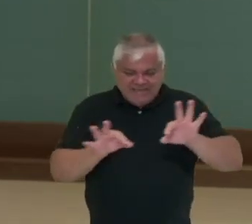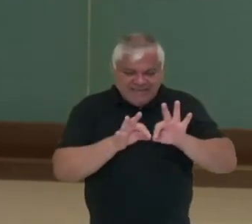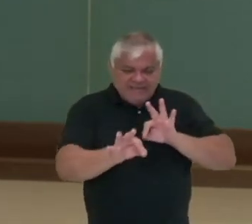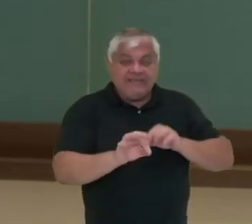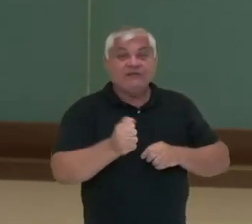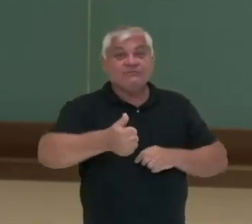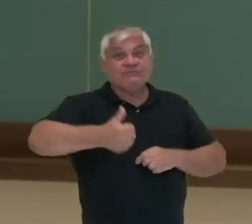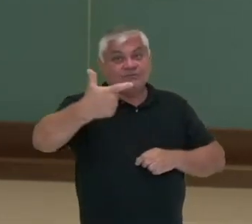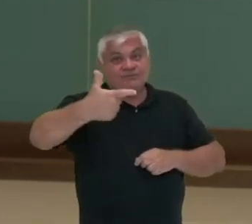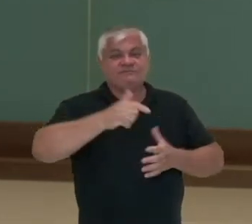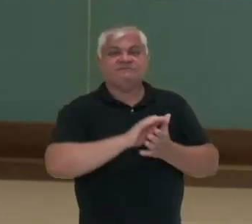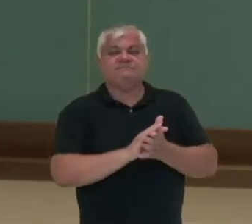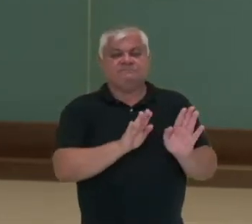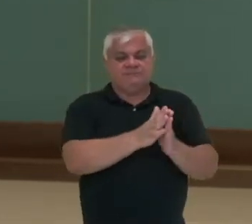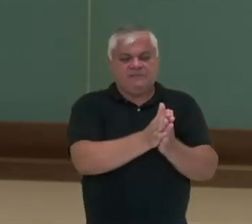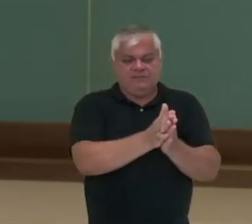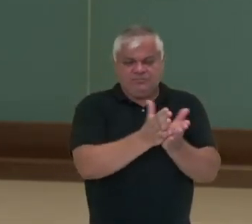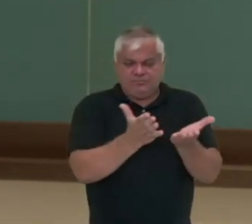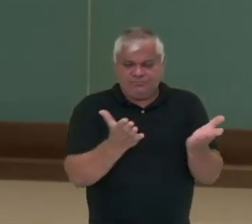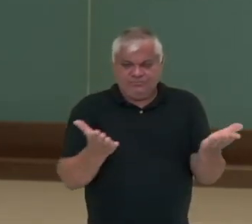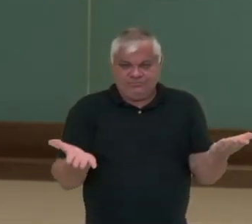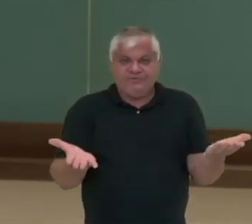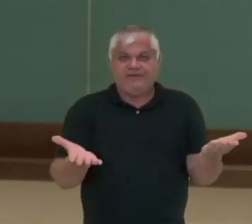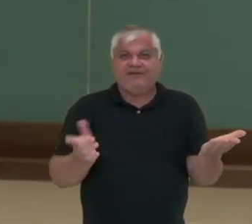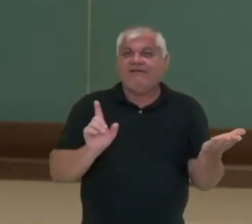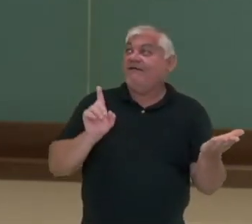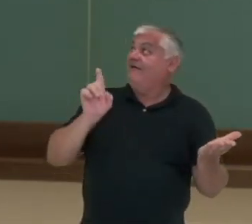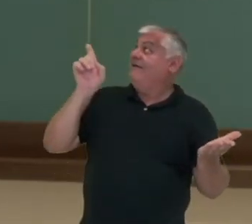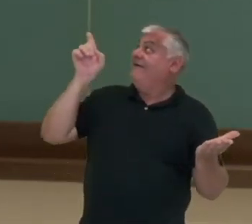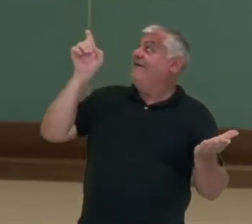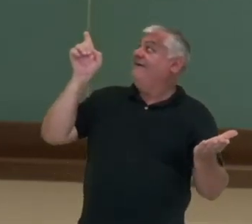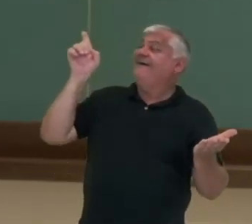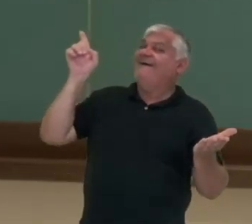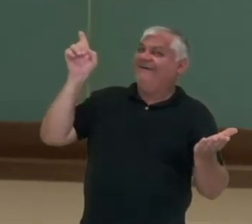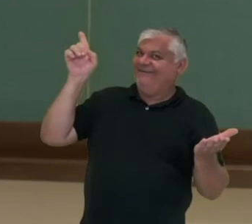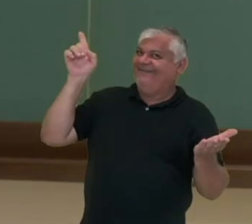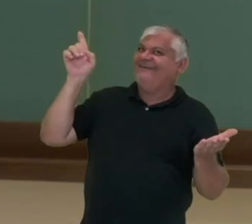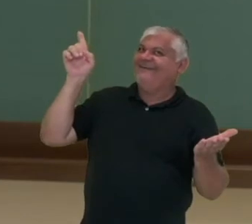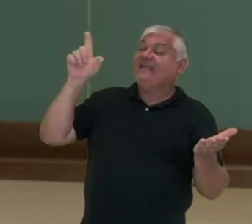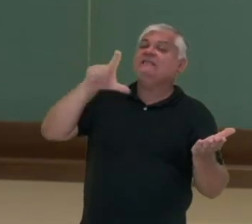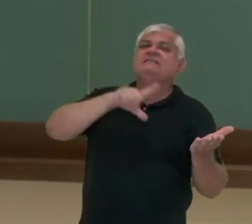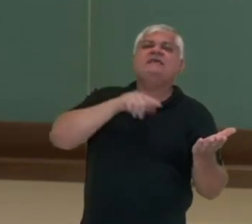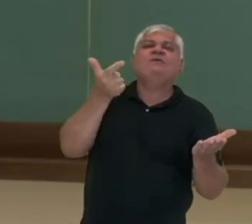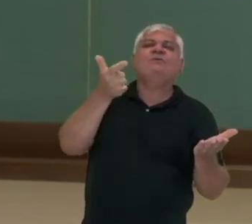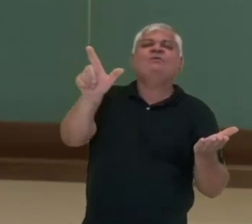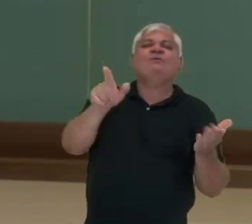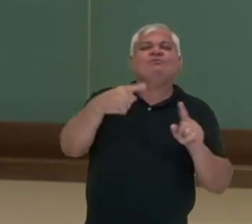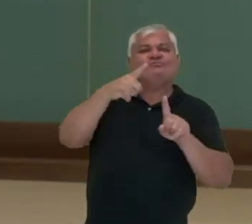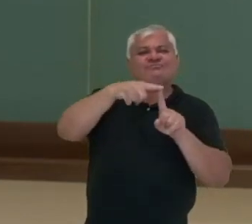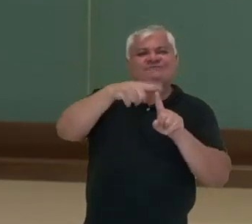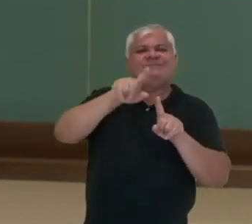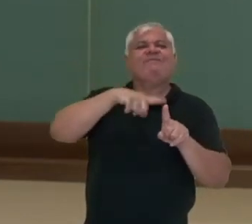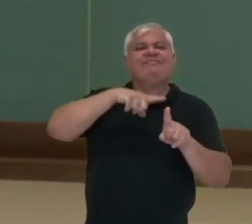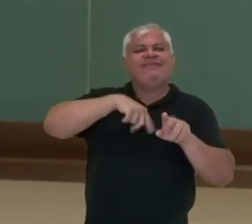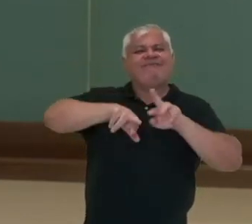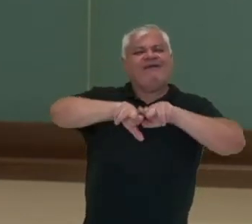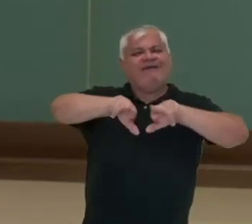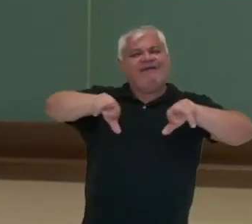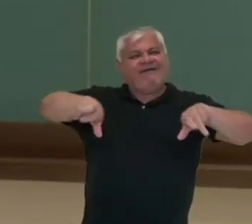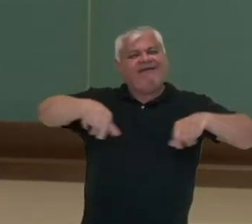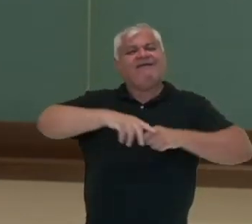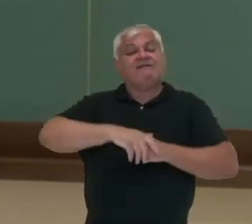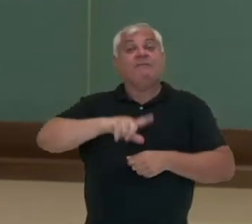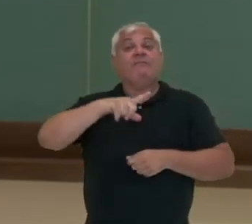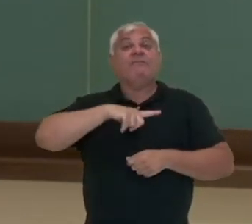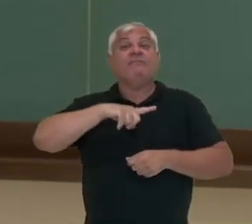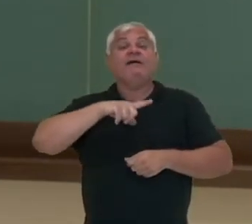quando vamos planificá-lo, ele fica dessa forma. Existem outras planificações do cubo também, mas tem que ter as seis faces, que